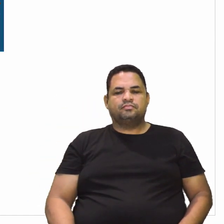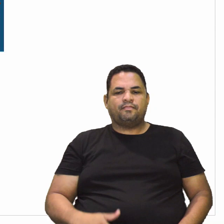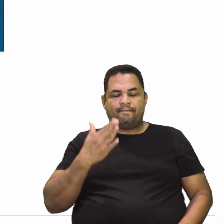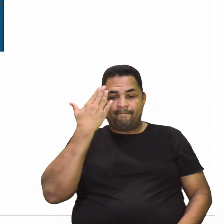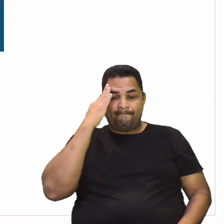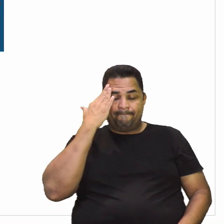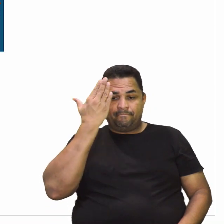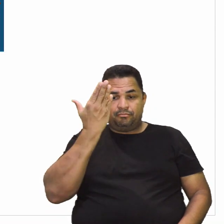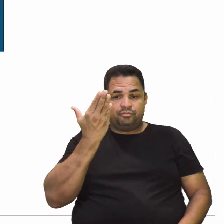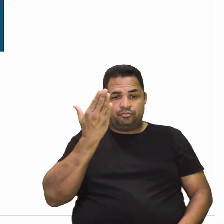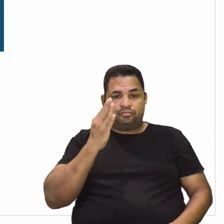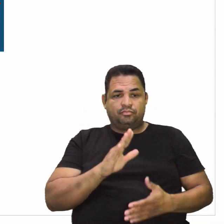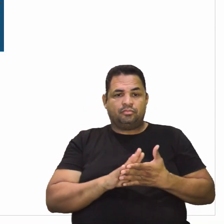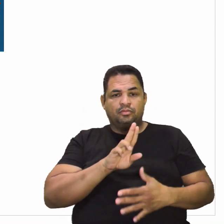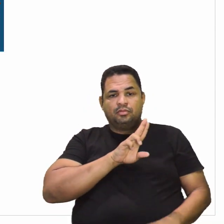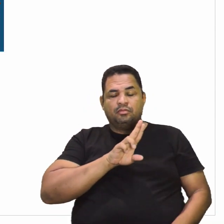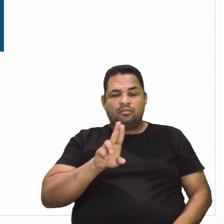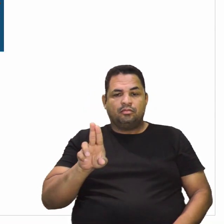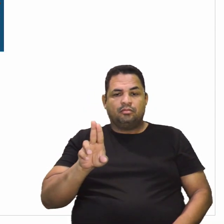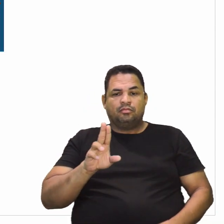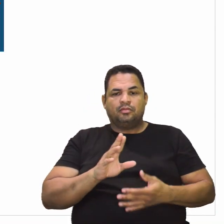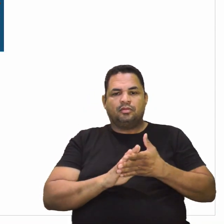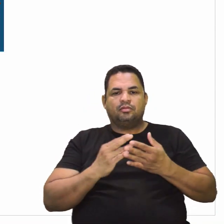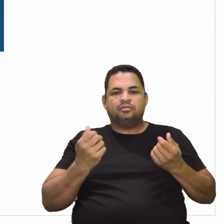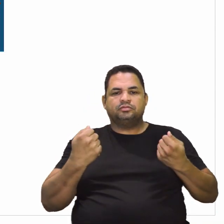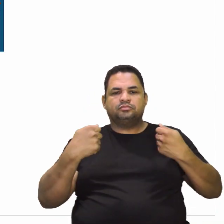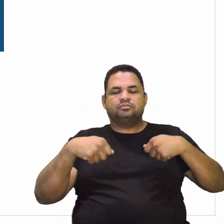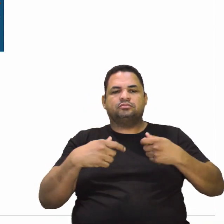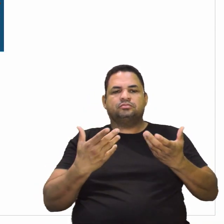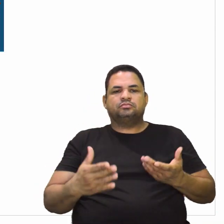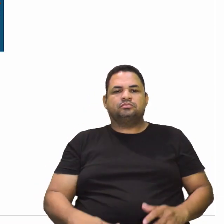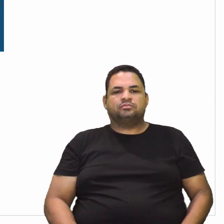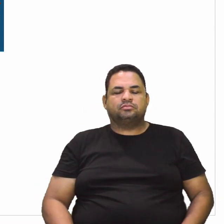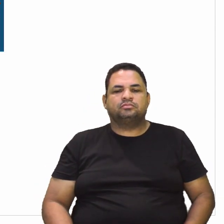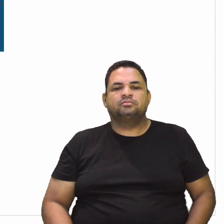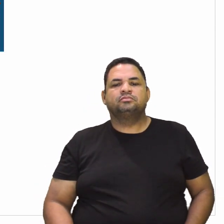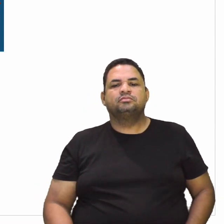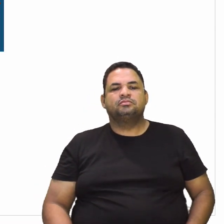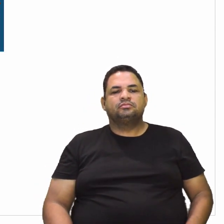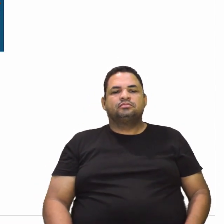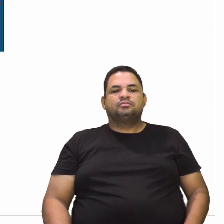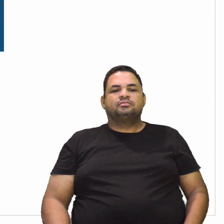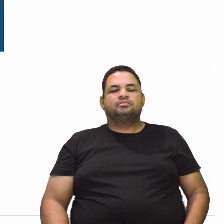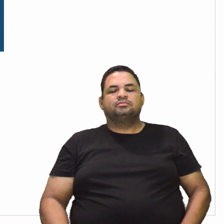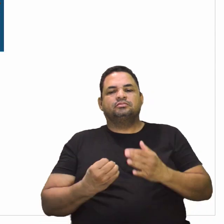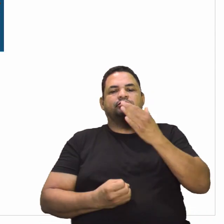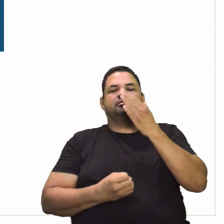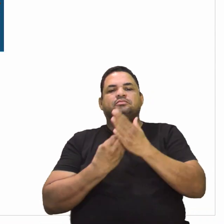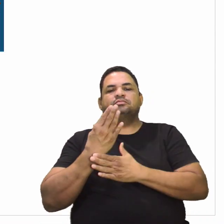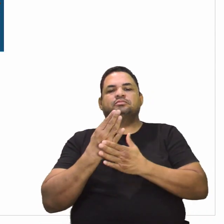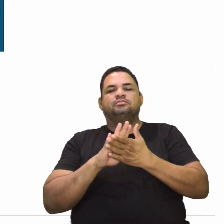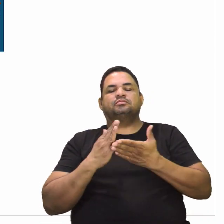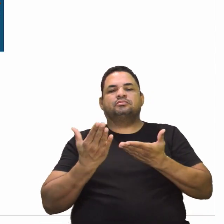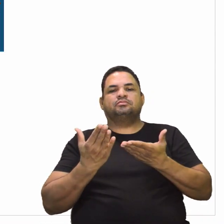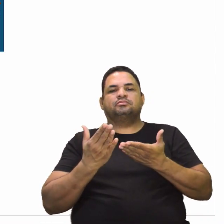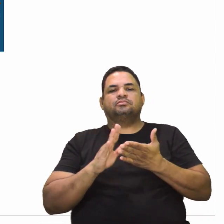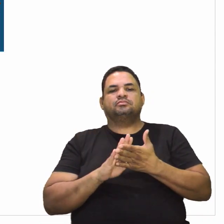entender essa nomenclatura de poder. E esse poder, ele acaba sendo criado